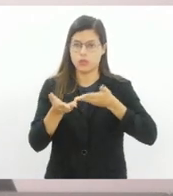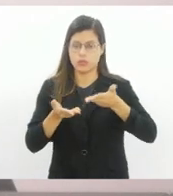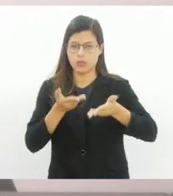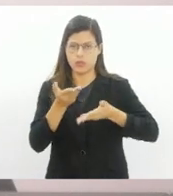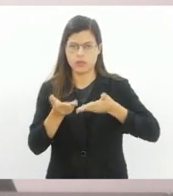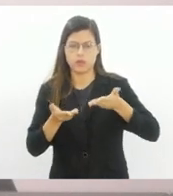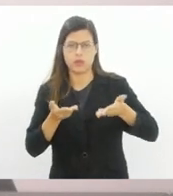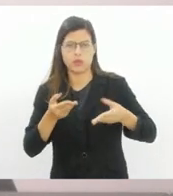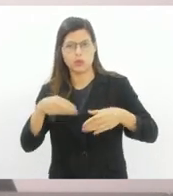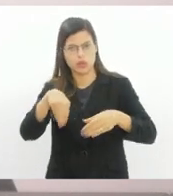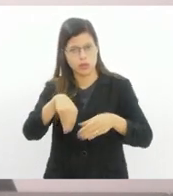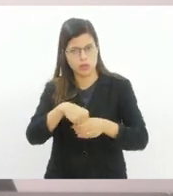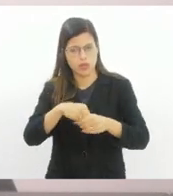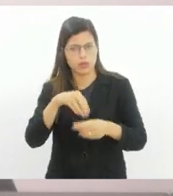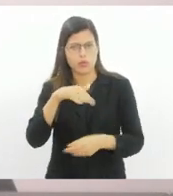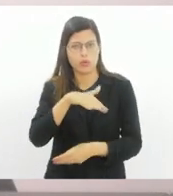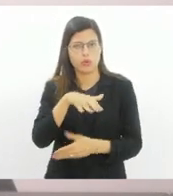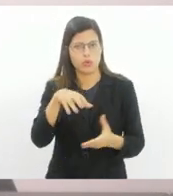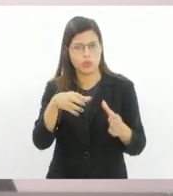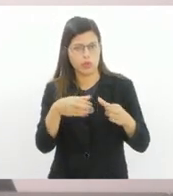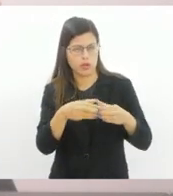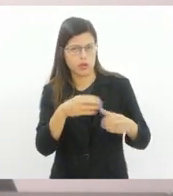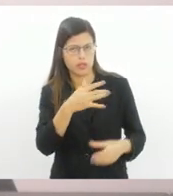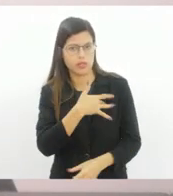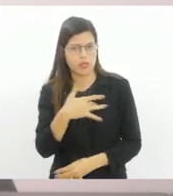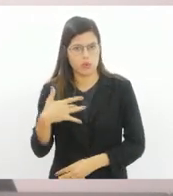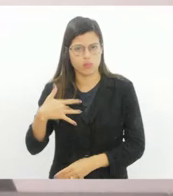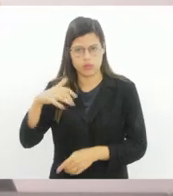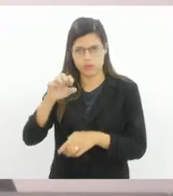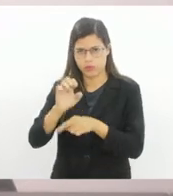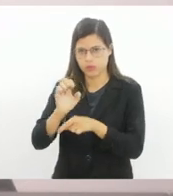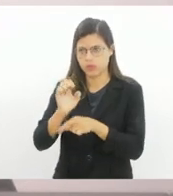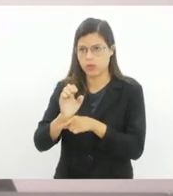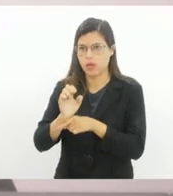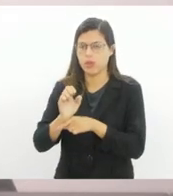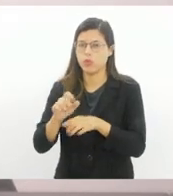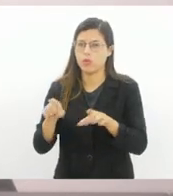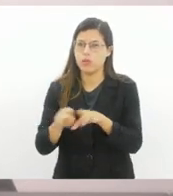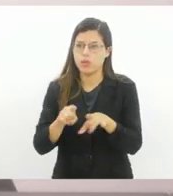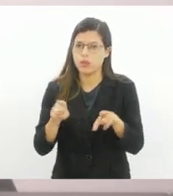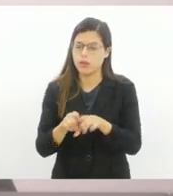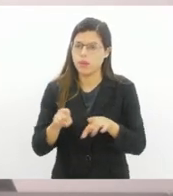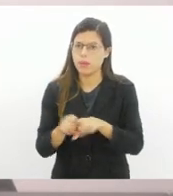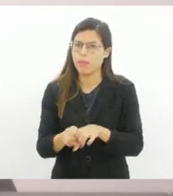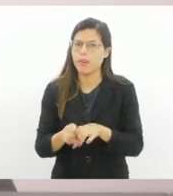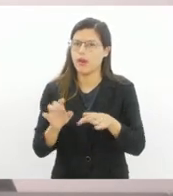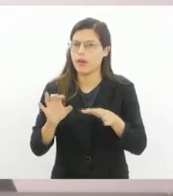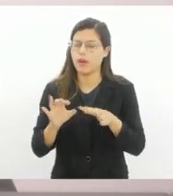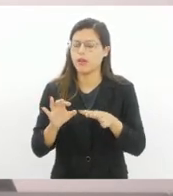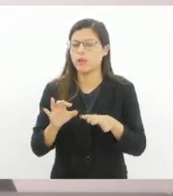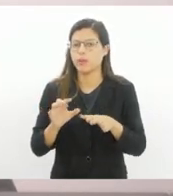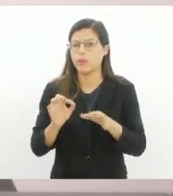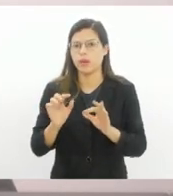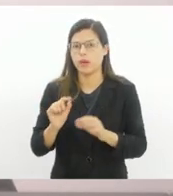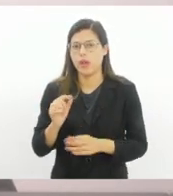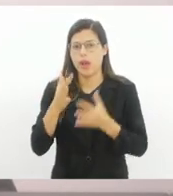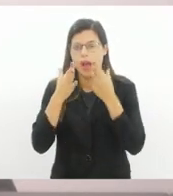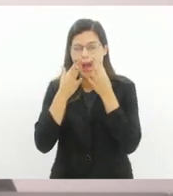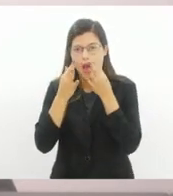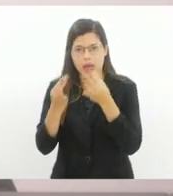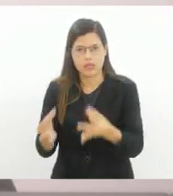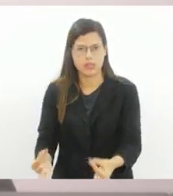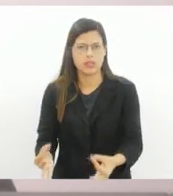de saúde no nosso estado e a viabilização da atenção